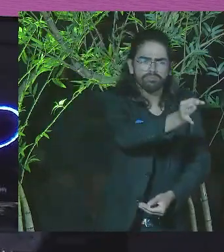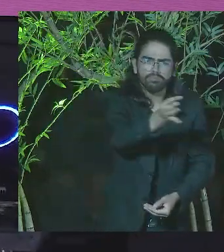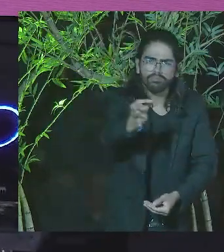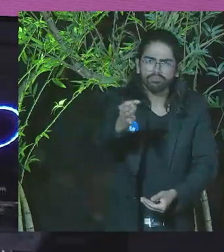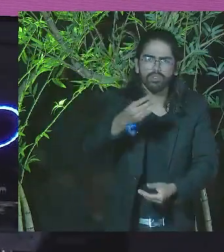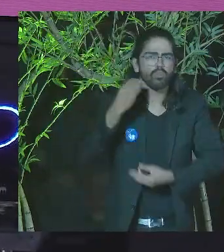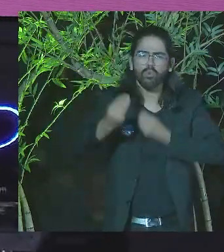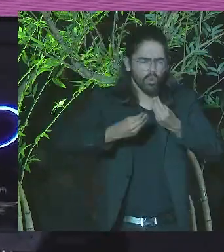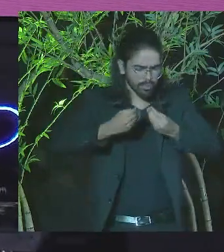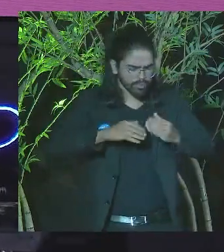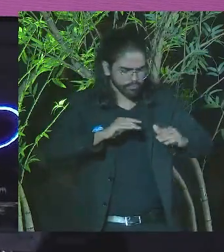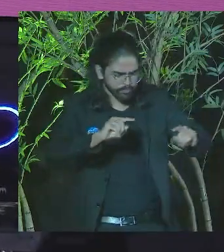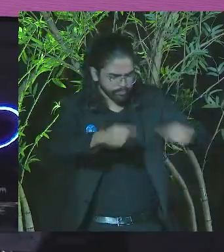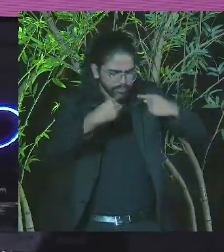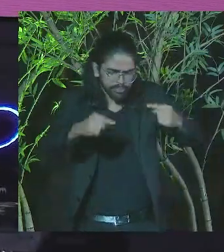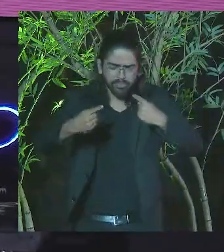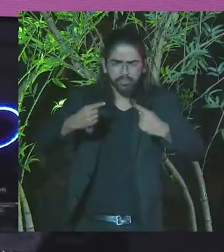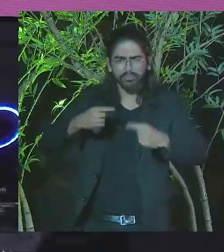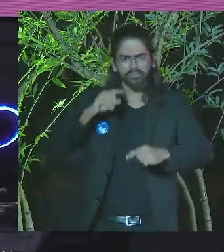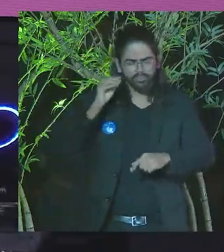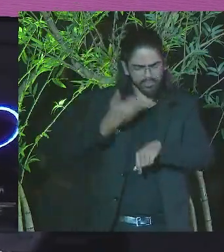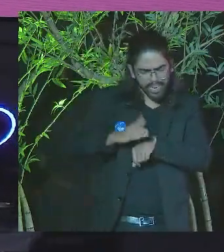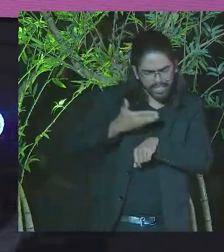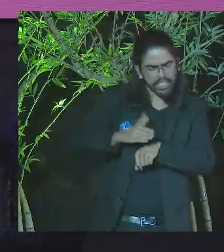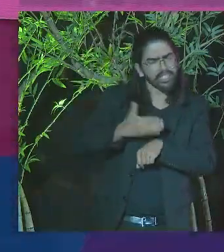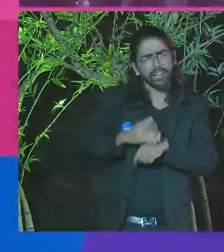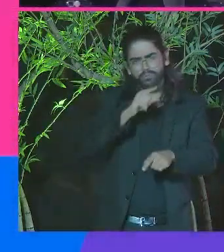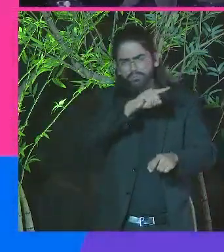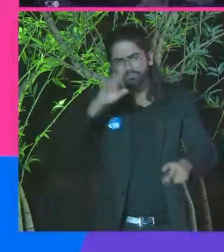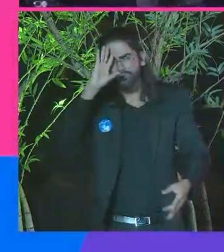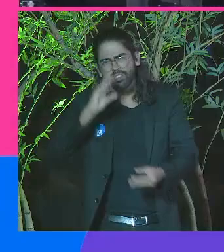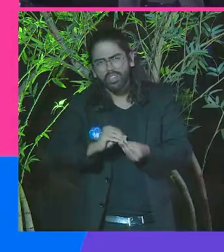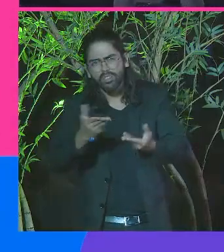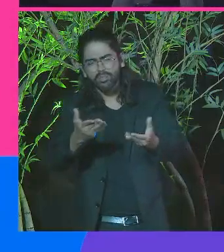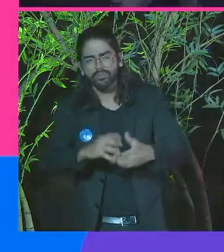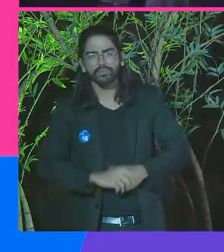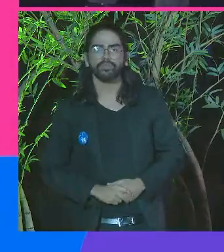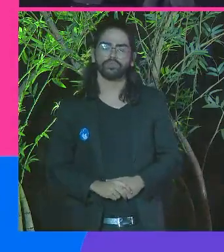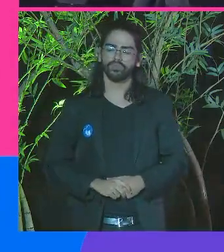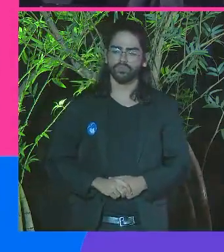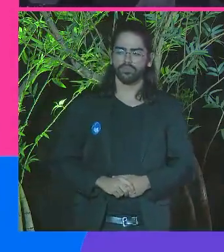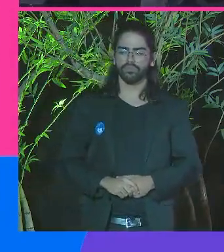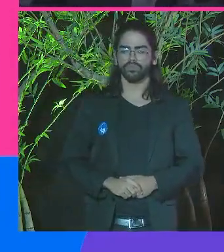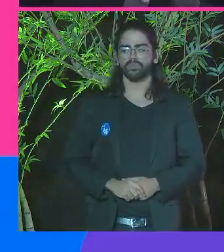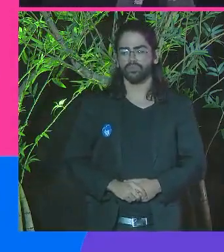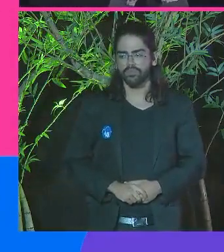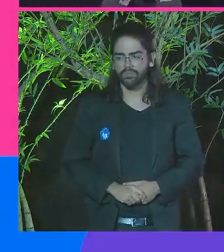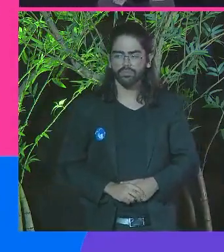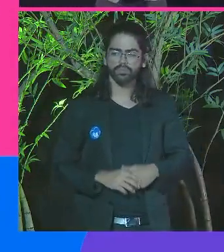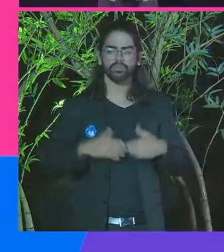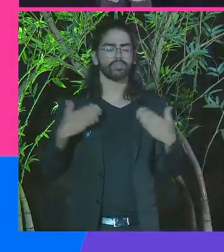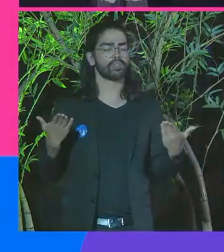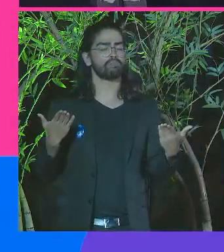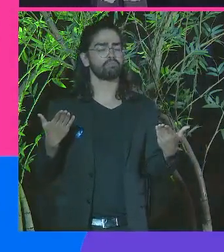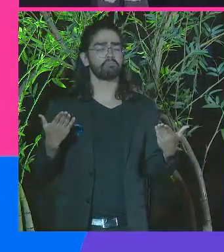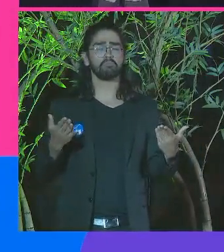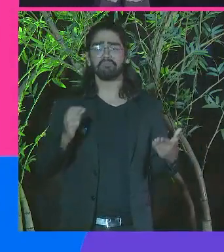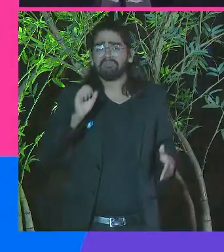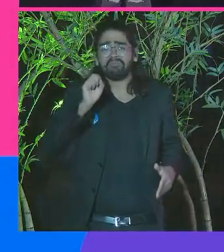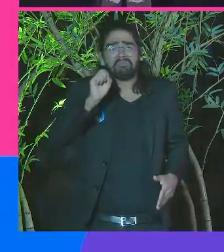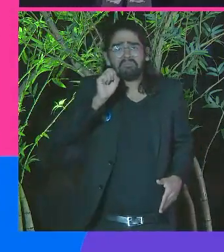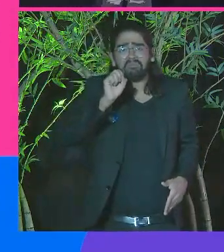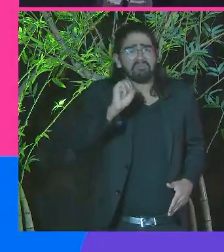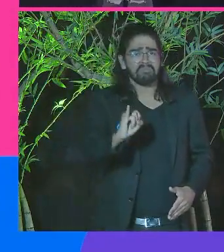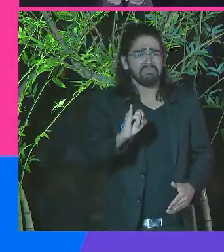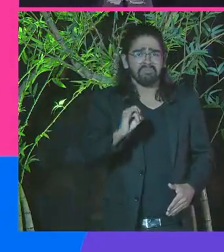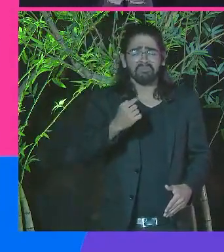esse exercício e que a gente pode aplicar no nosso dia a dia? Se eu não faço essa lógica